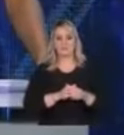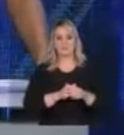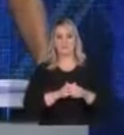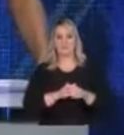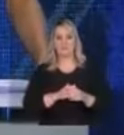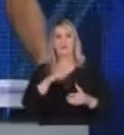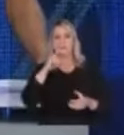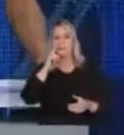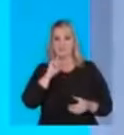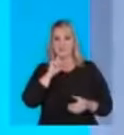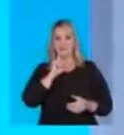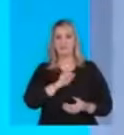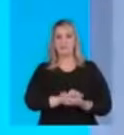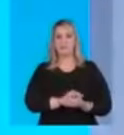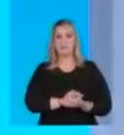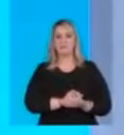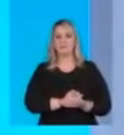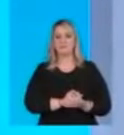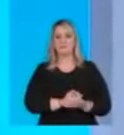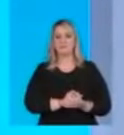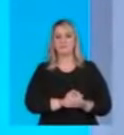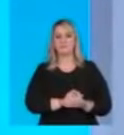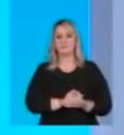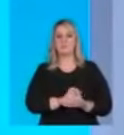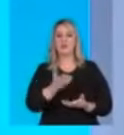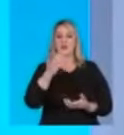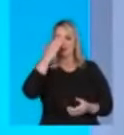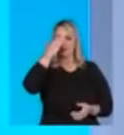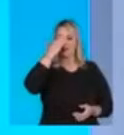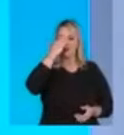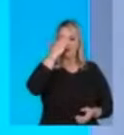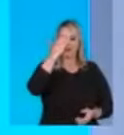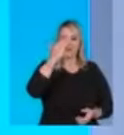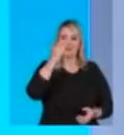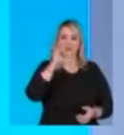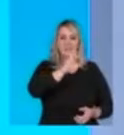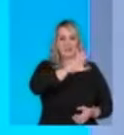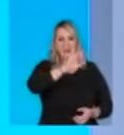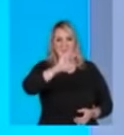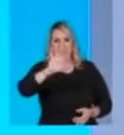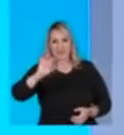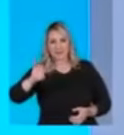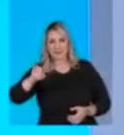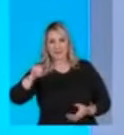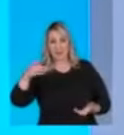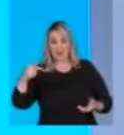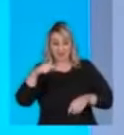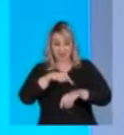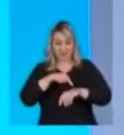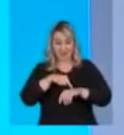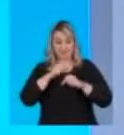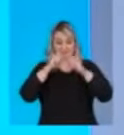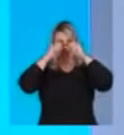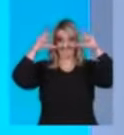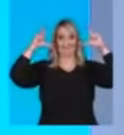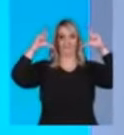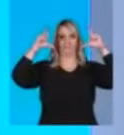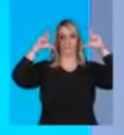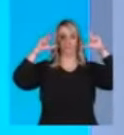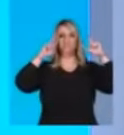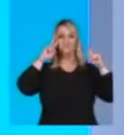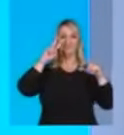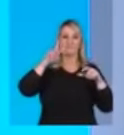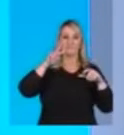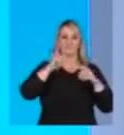considerações finais eu quero agradecer muito a cada uma a cada um que ficou até essa hora acordado quero agradecer